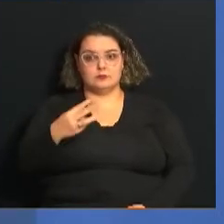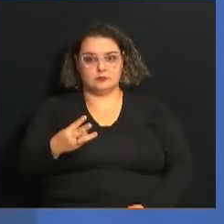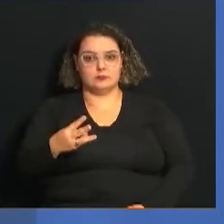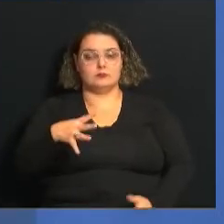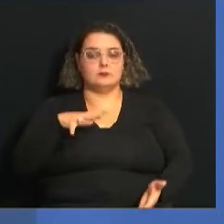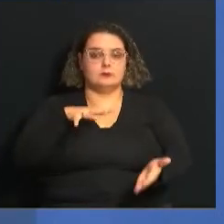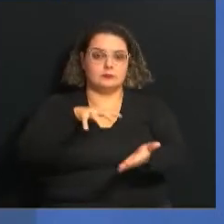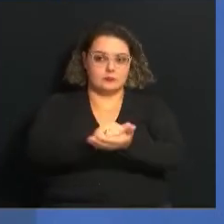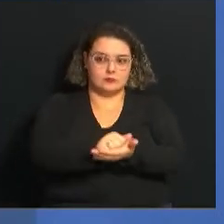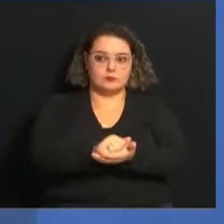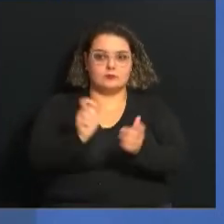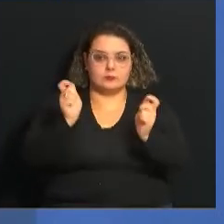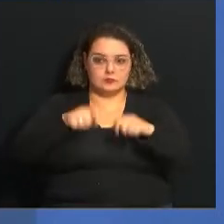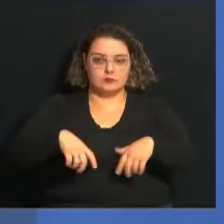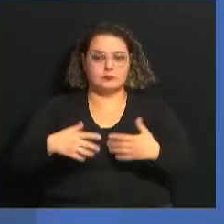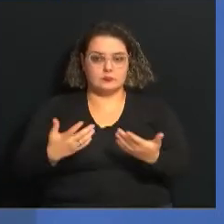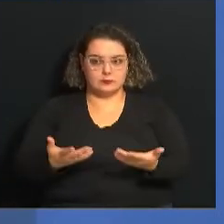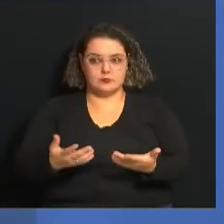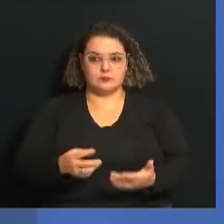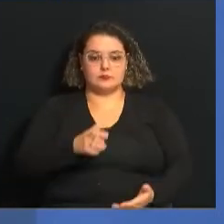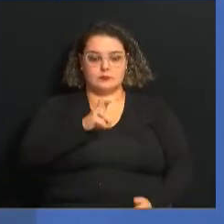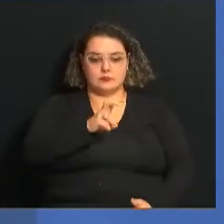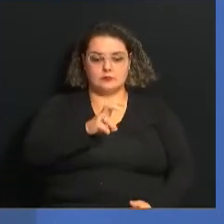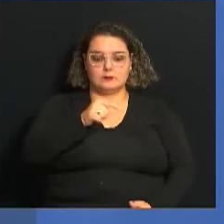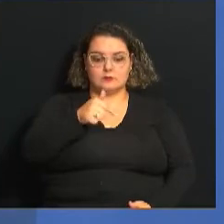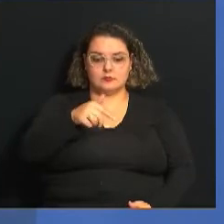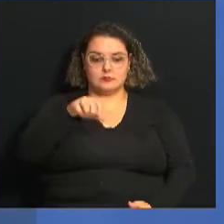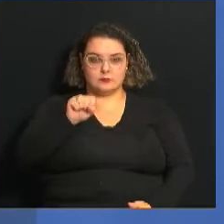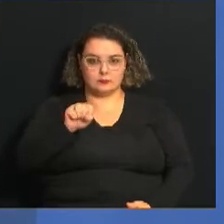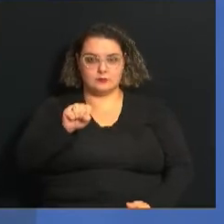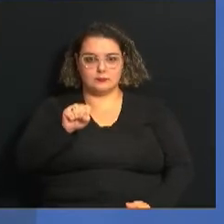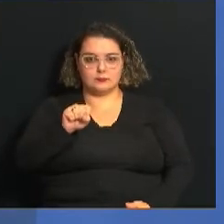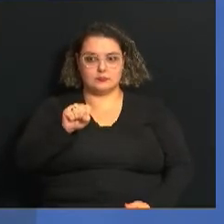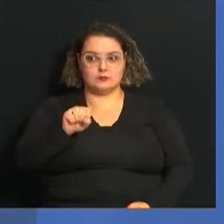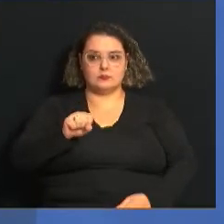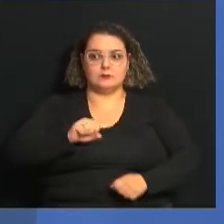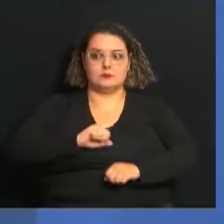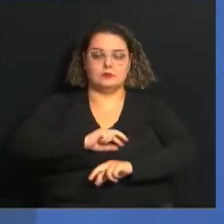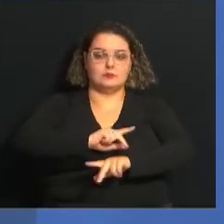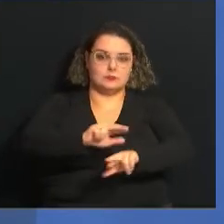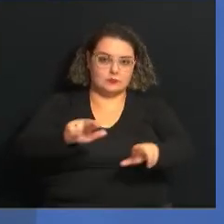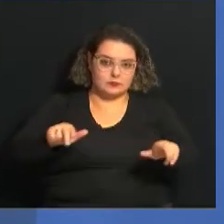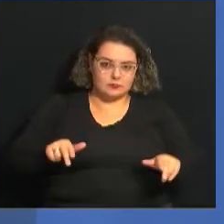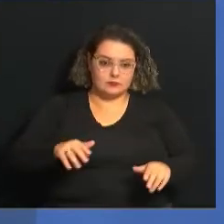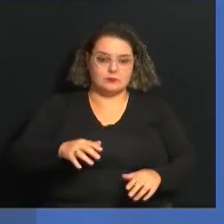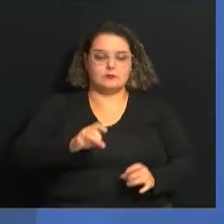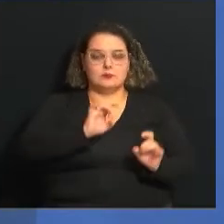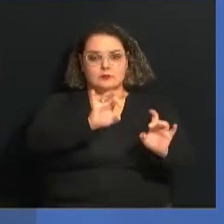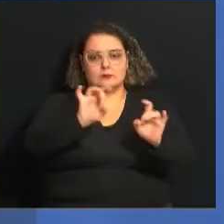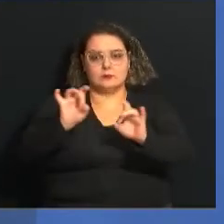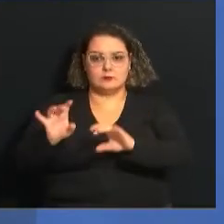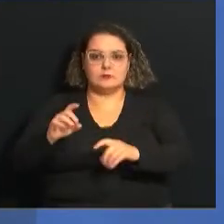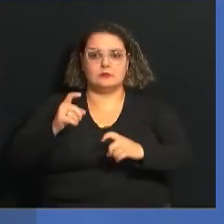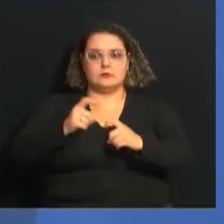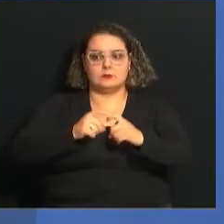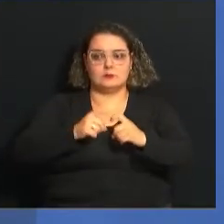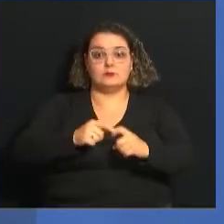inscrições efetivadas, 578 foram para diversas especialidades de médicos e